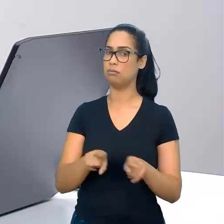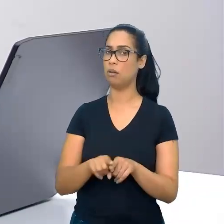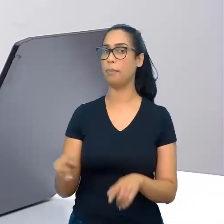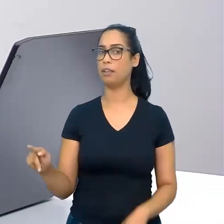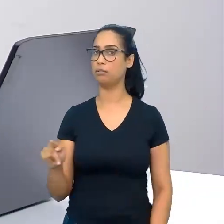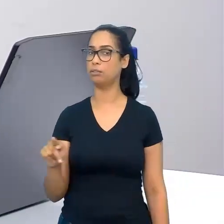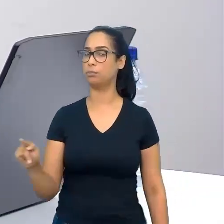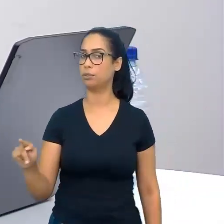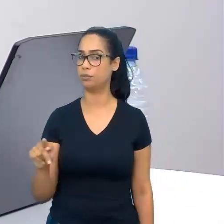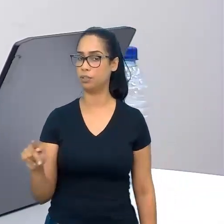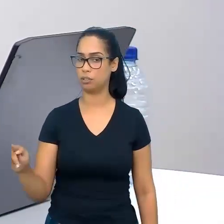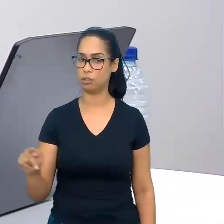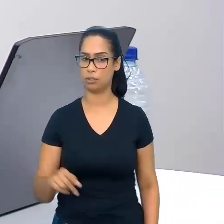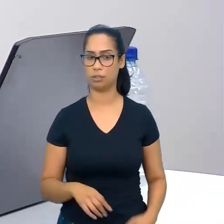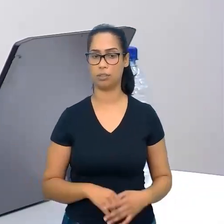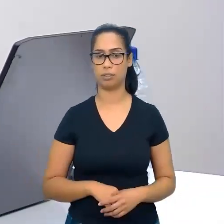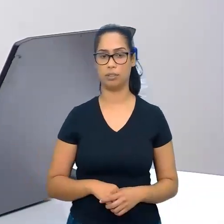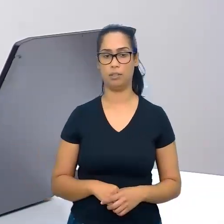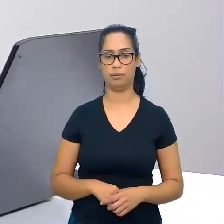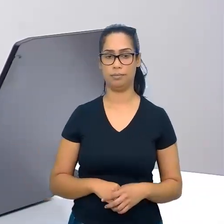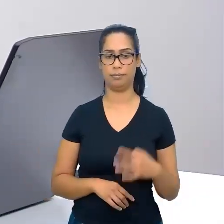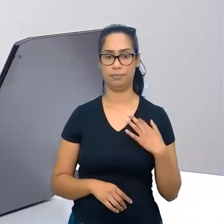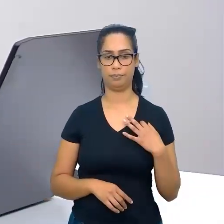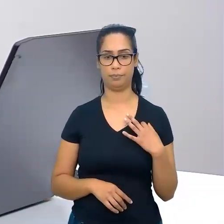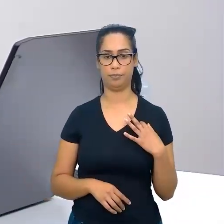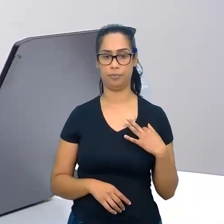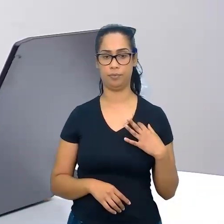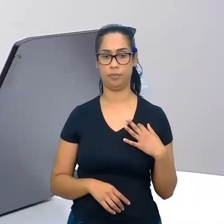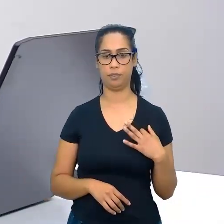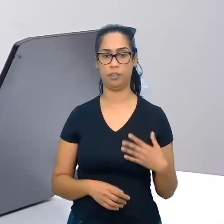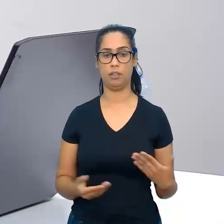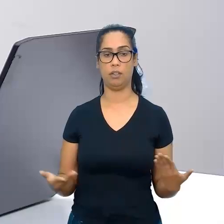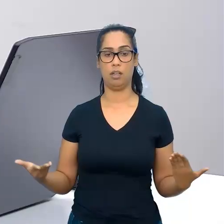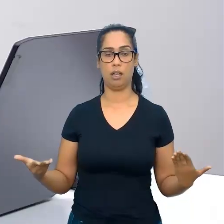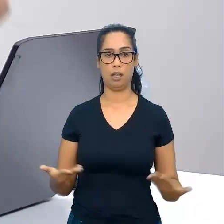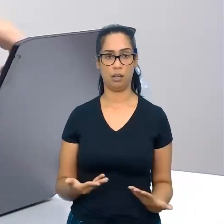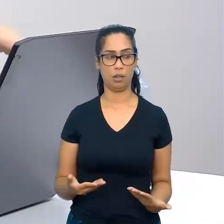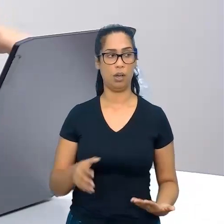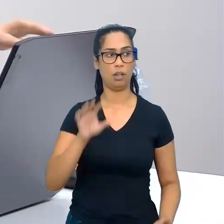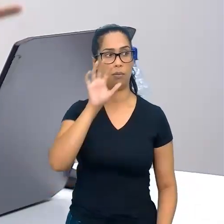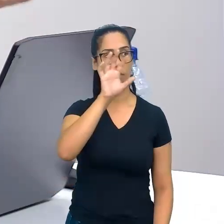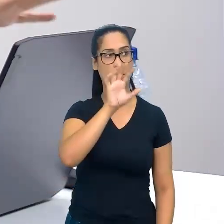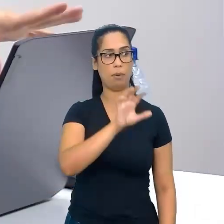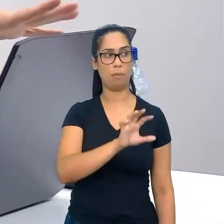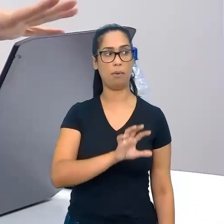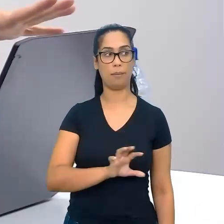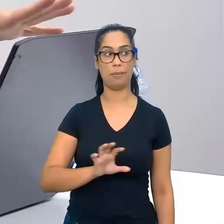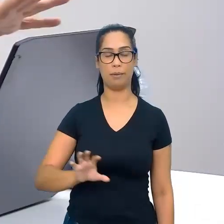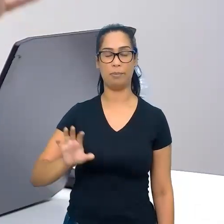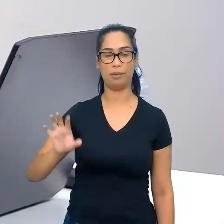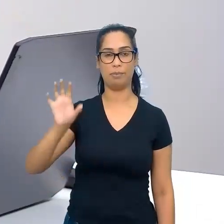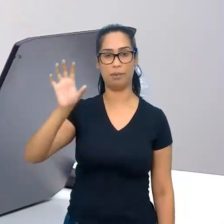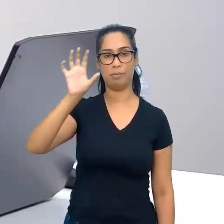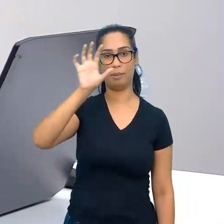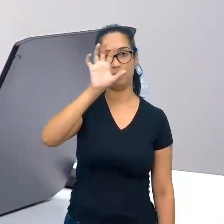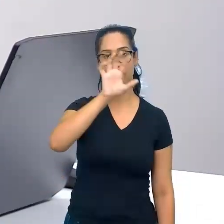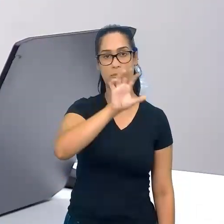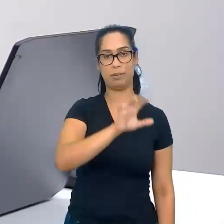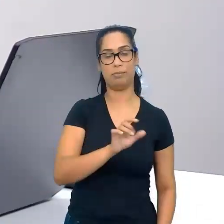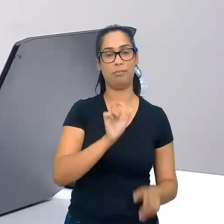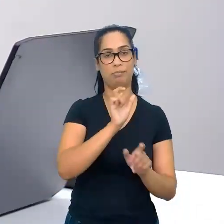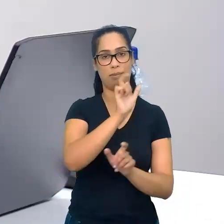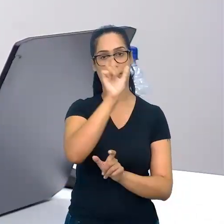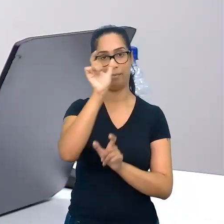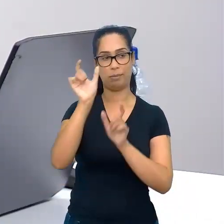nossa a nossa Nuvem de palavra aqui lá retomando a nossa